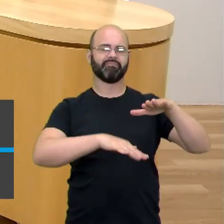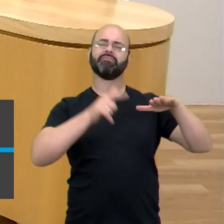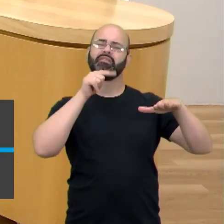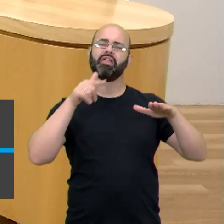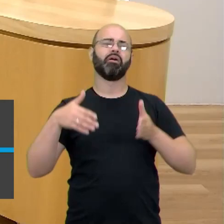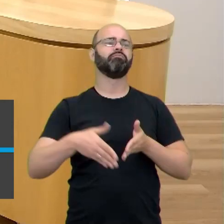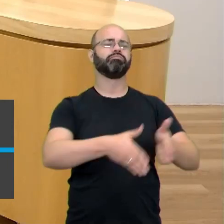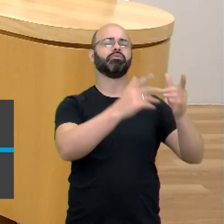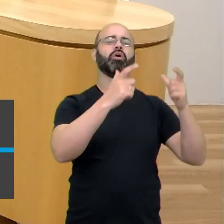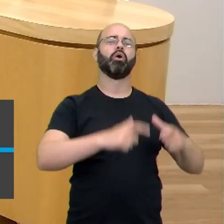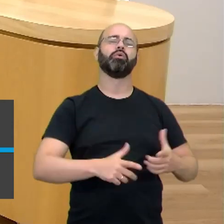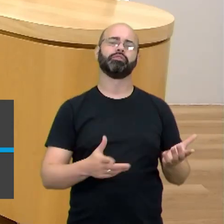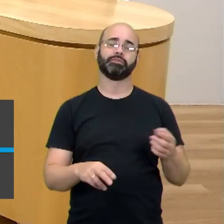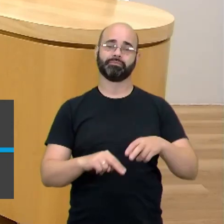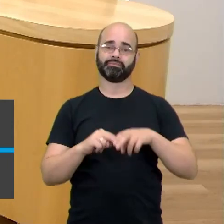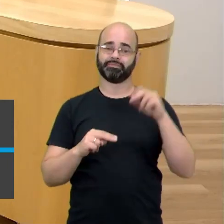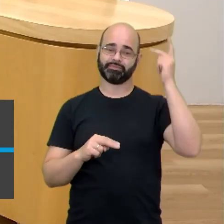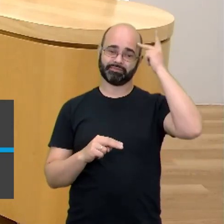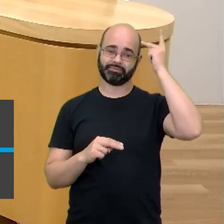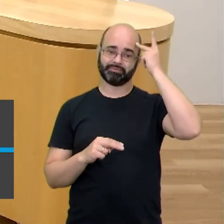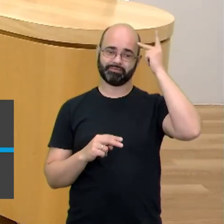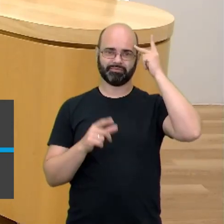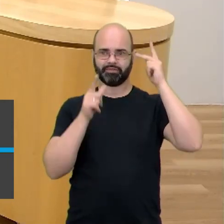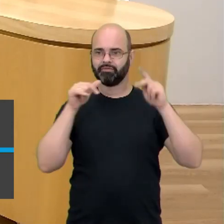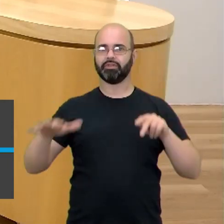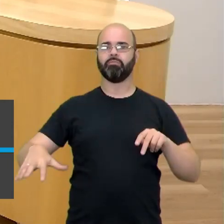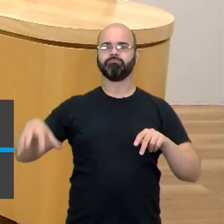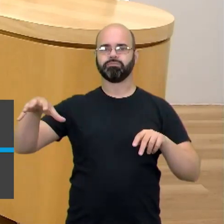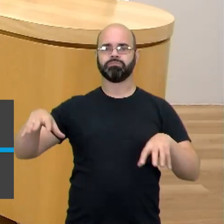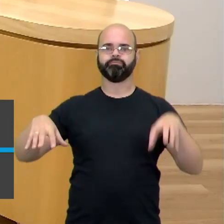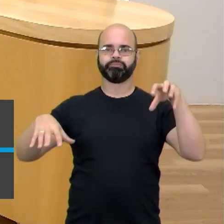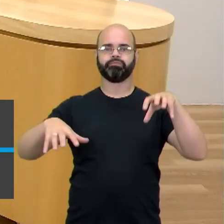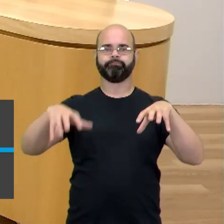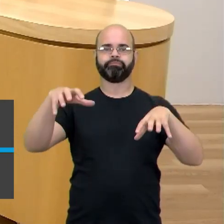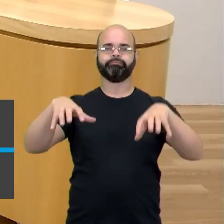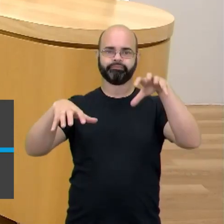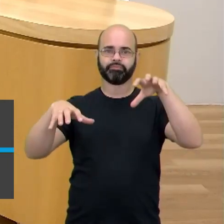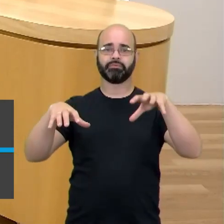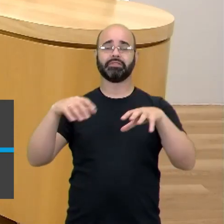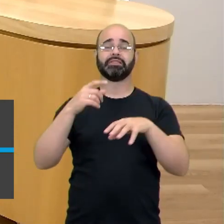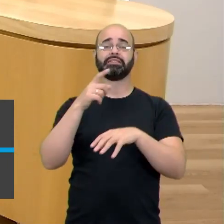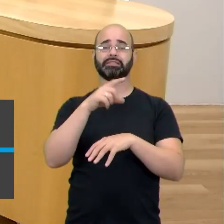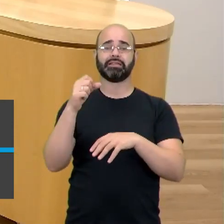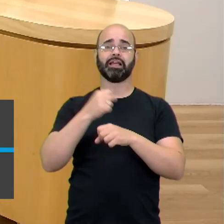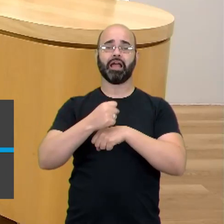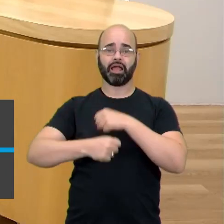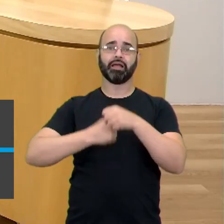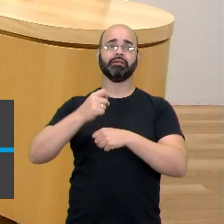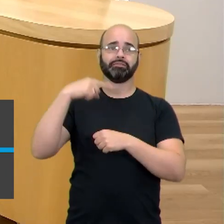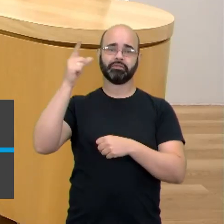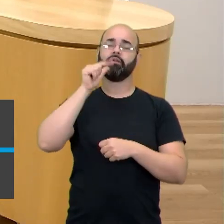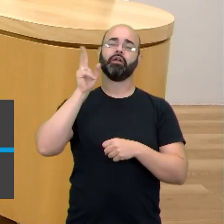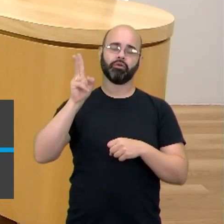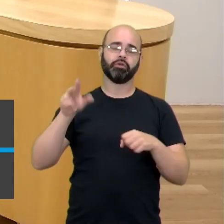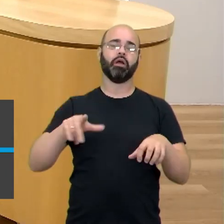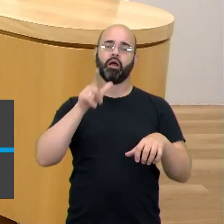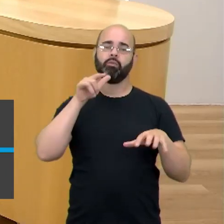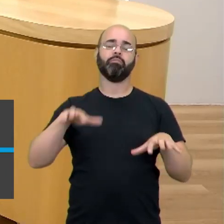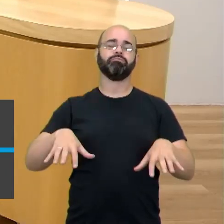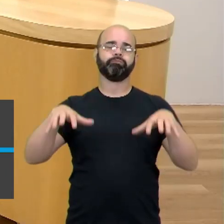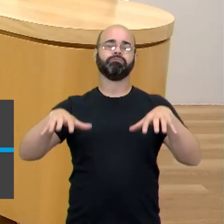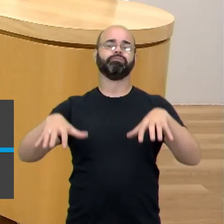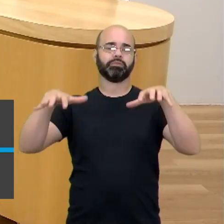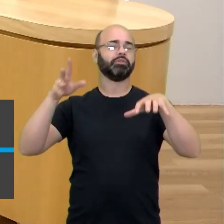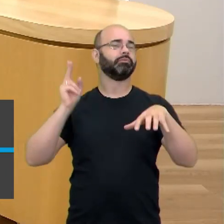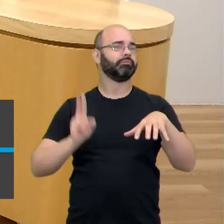Paulo, a gente há 100 anos fala de enchentes e provavelmente nos próximos 100 anos... A gente vai continuar falando. A gente vai falar... E muitas vezes das mesmas enchentes.